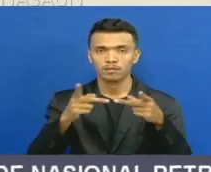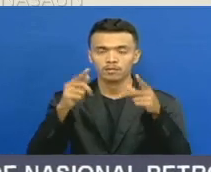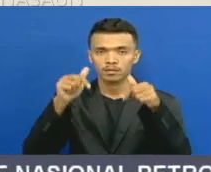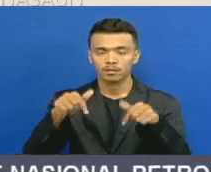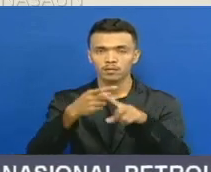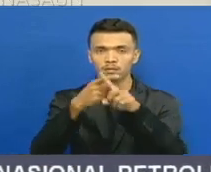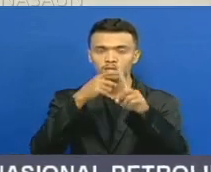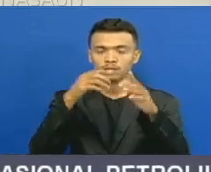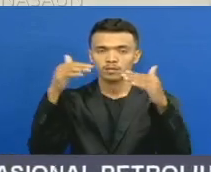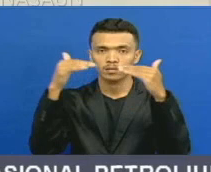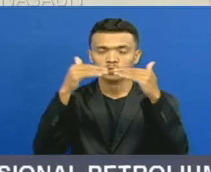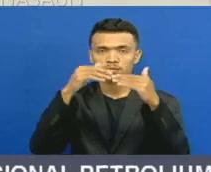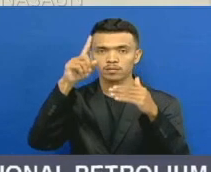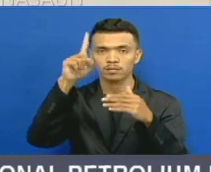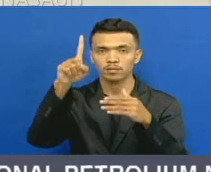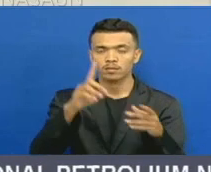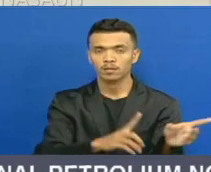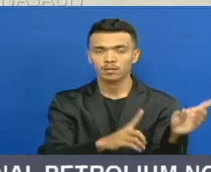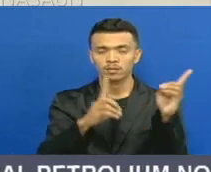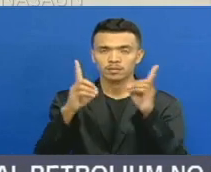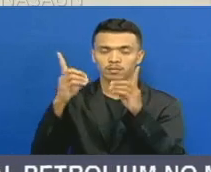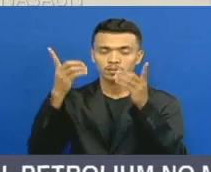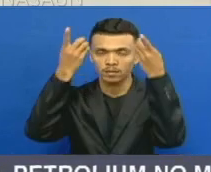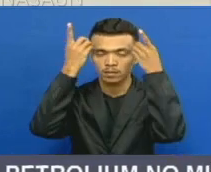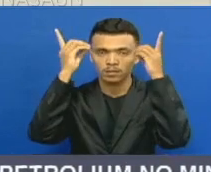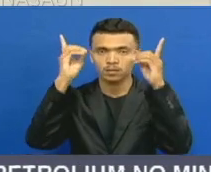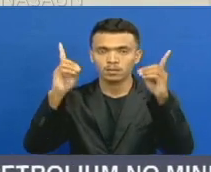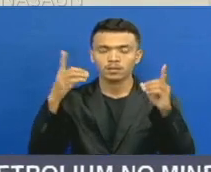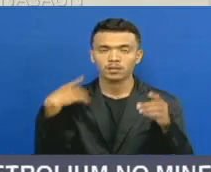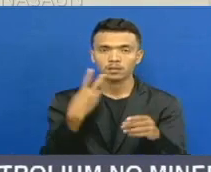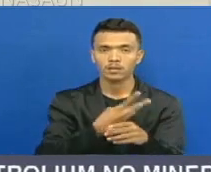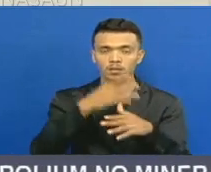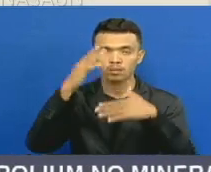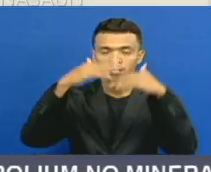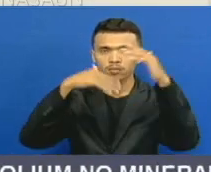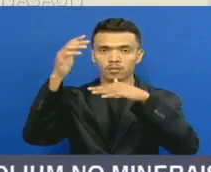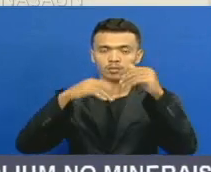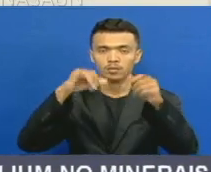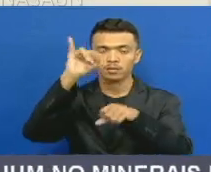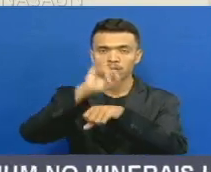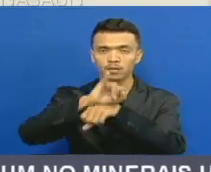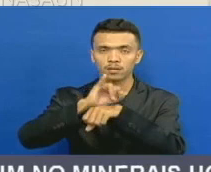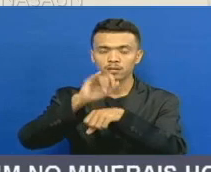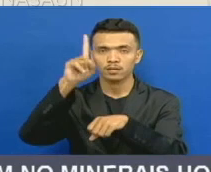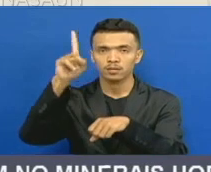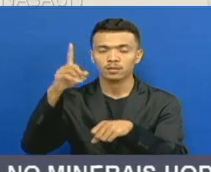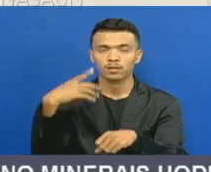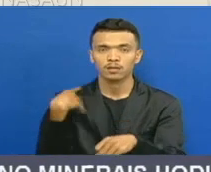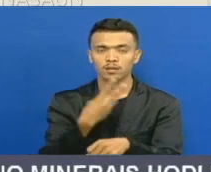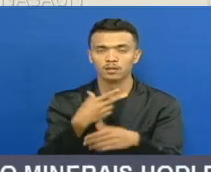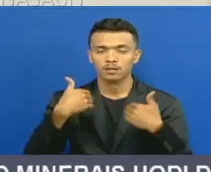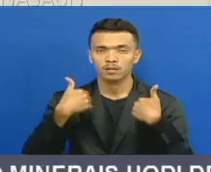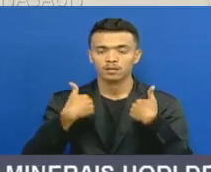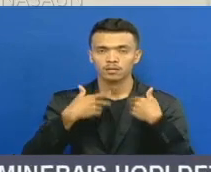si encontro ida, termina kata, ita si construi kapela ida, mas ita iha tarifa Oin